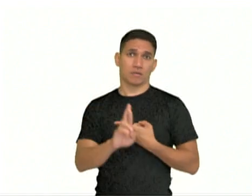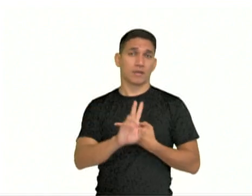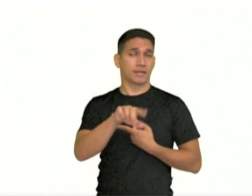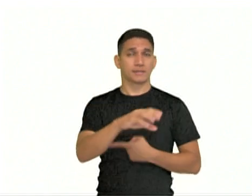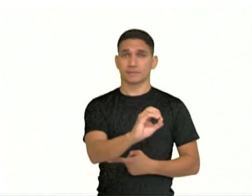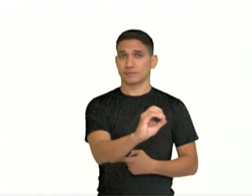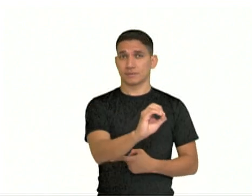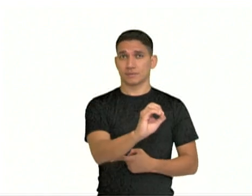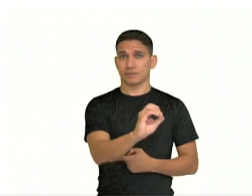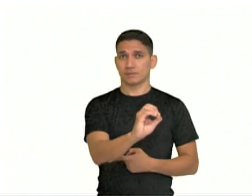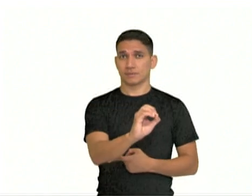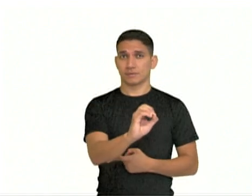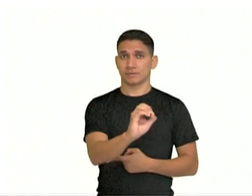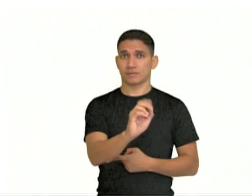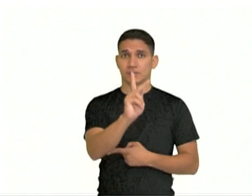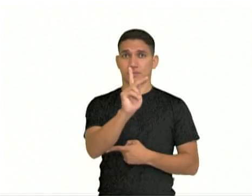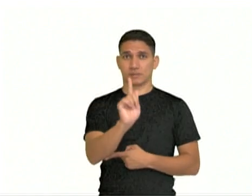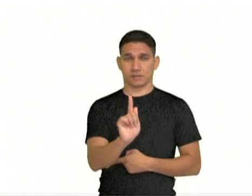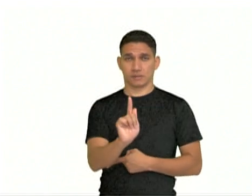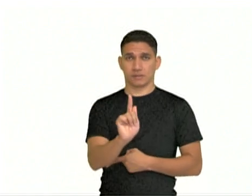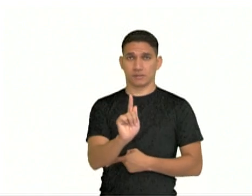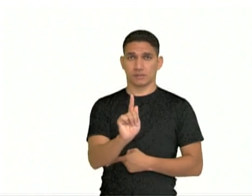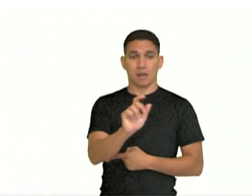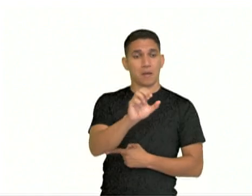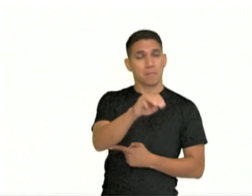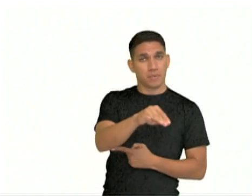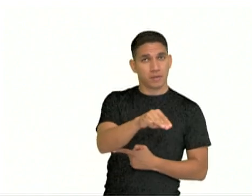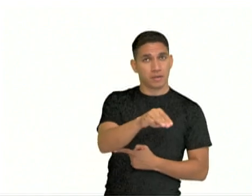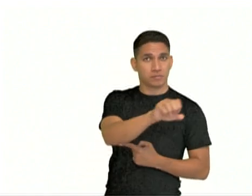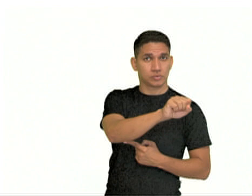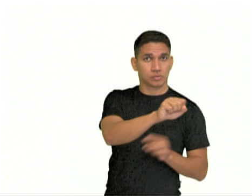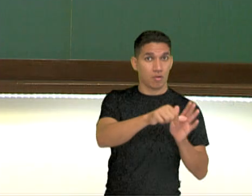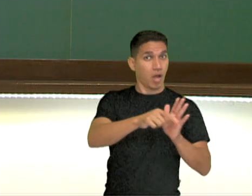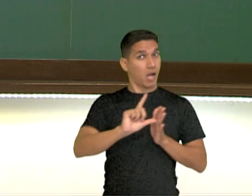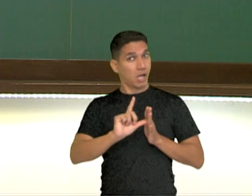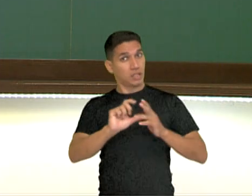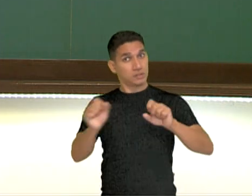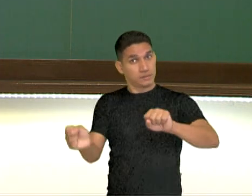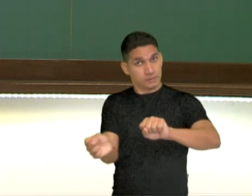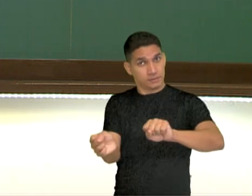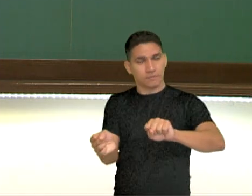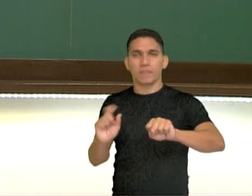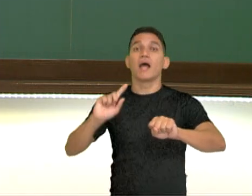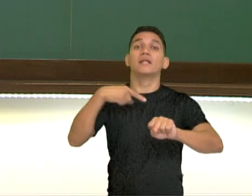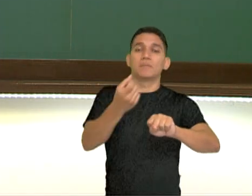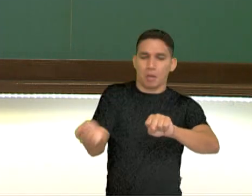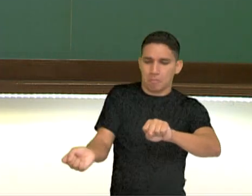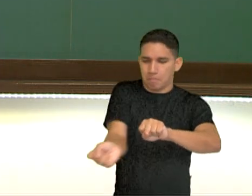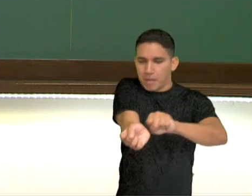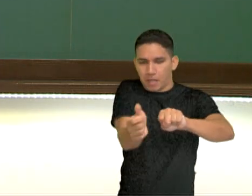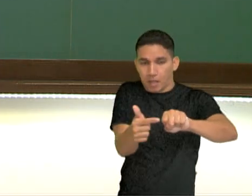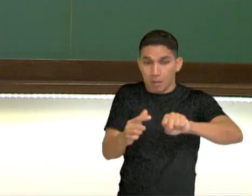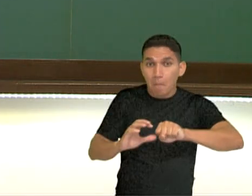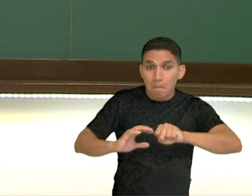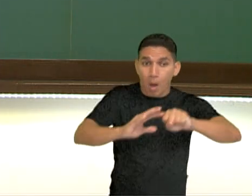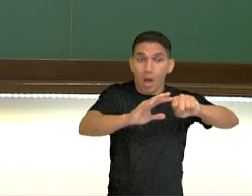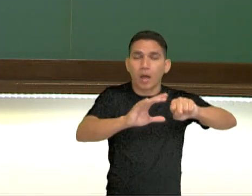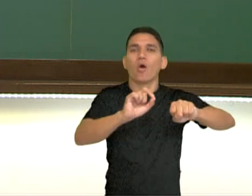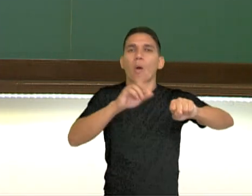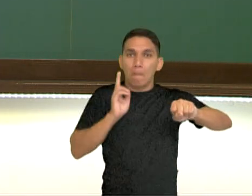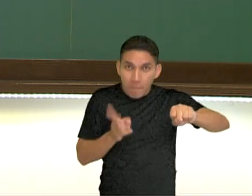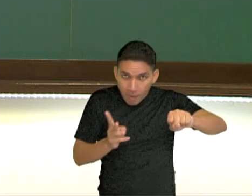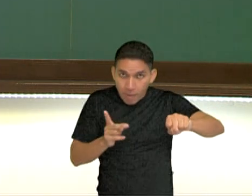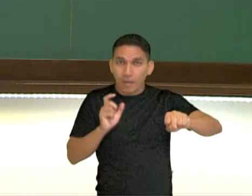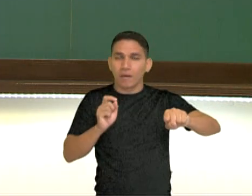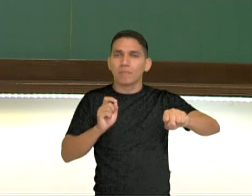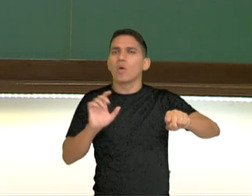0 kg por metro por segundo. Isso antes. Depois o que nós vamos fazer aqui, ó, mesma jogada, vamos pegar os